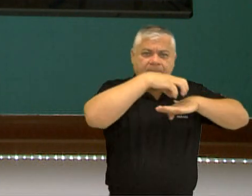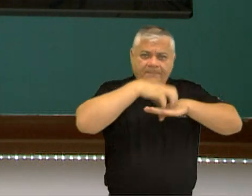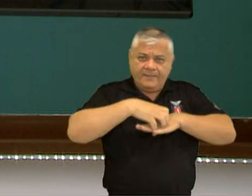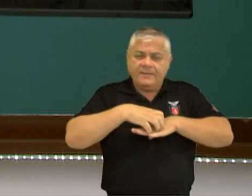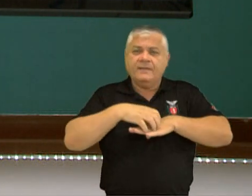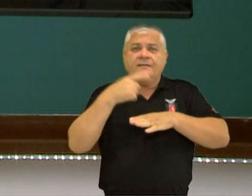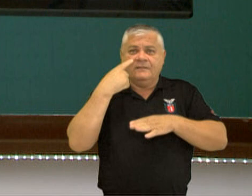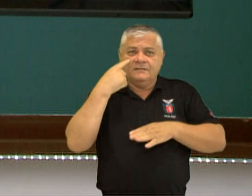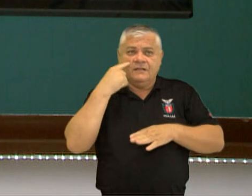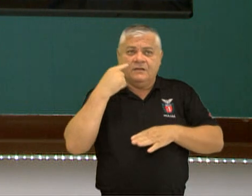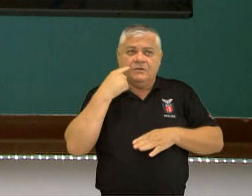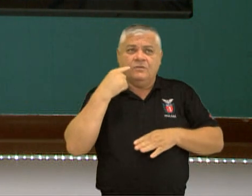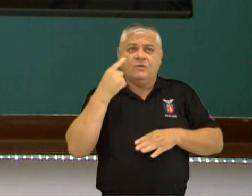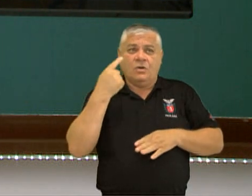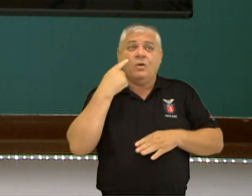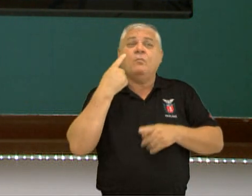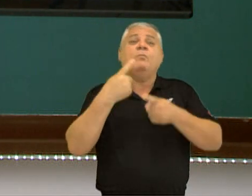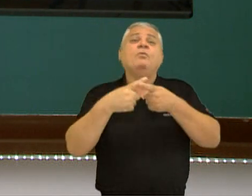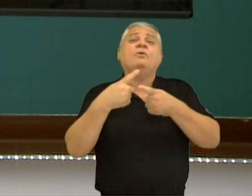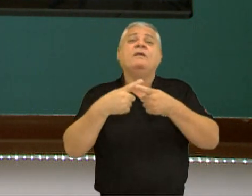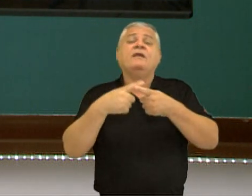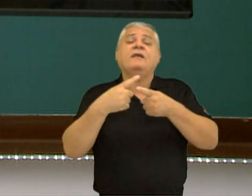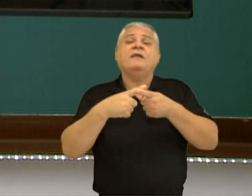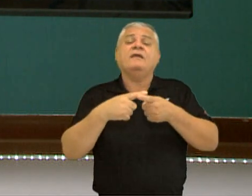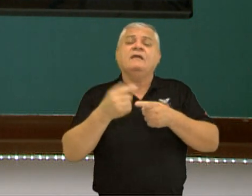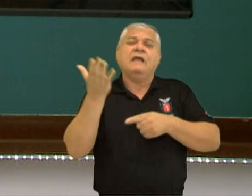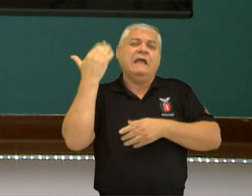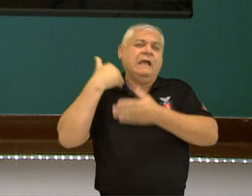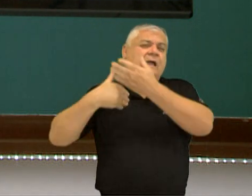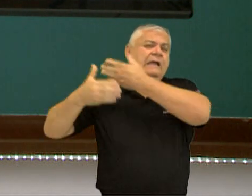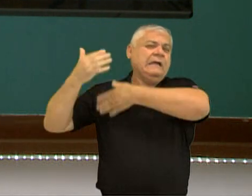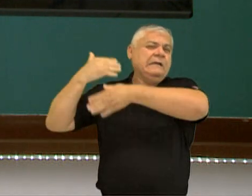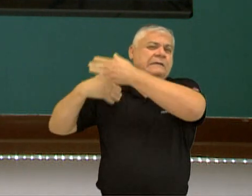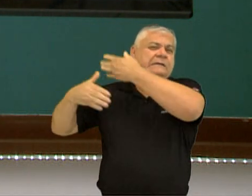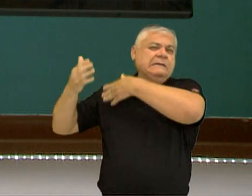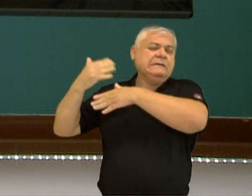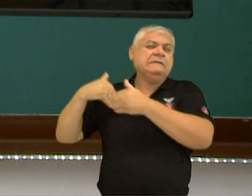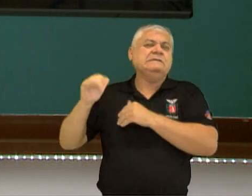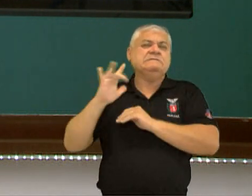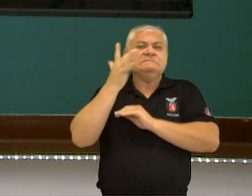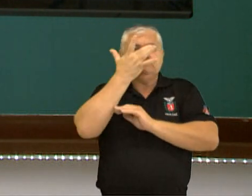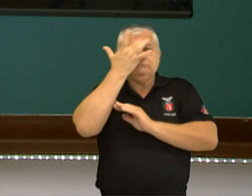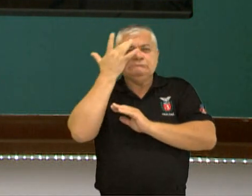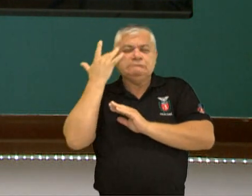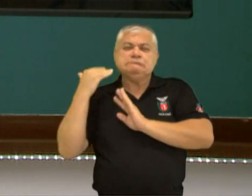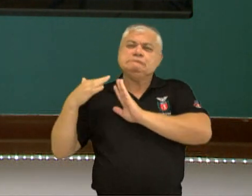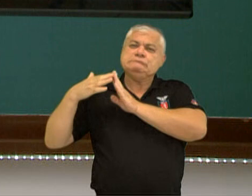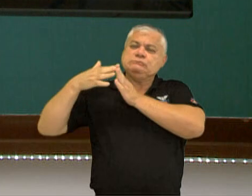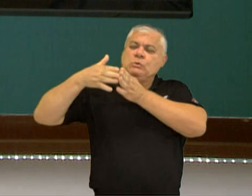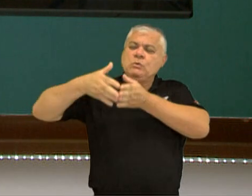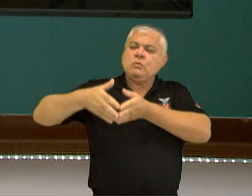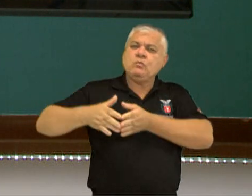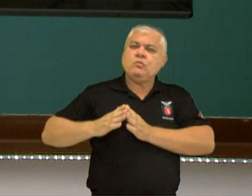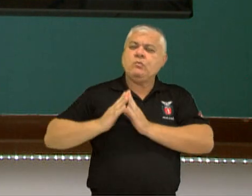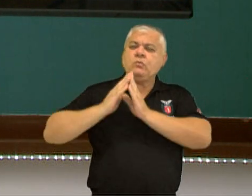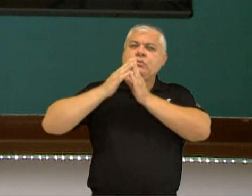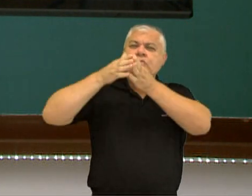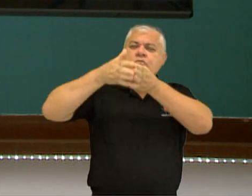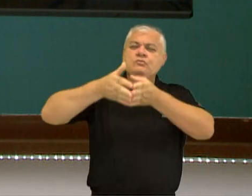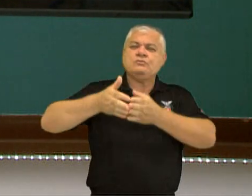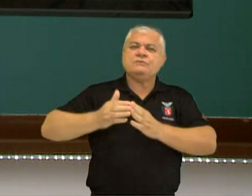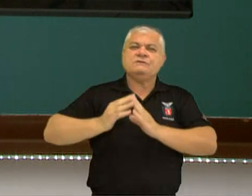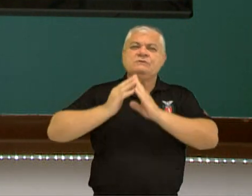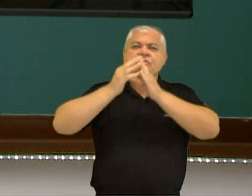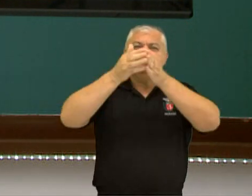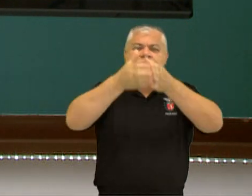território se deu por meio da chegada dos colonizadores pelo Oceano Atlântico e